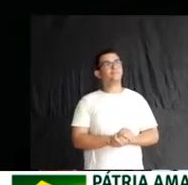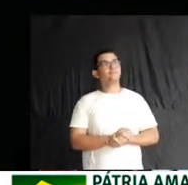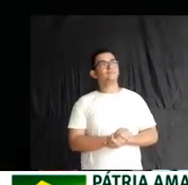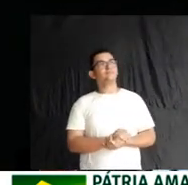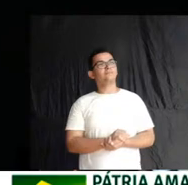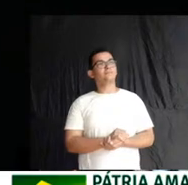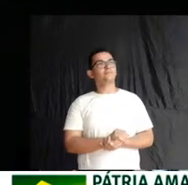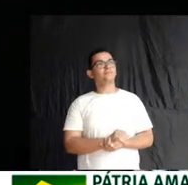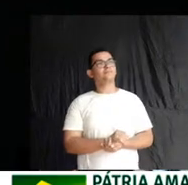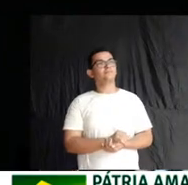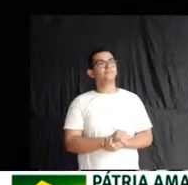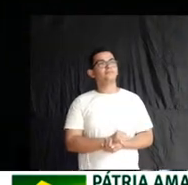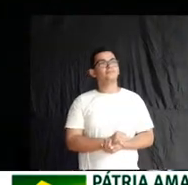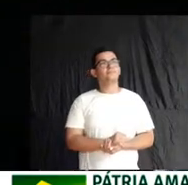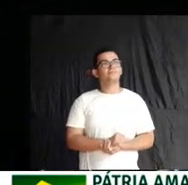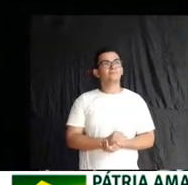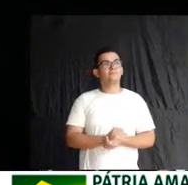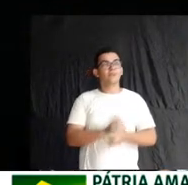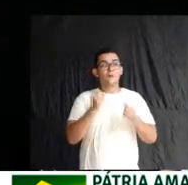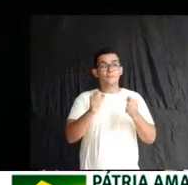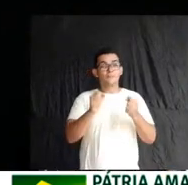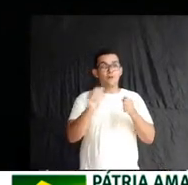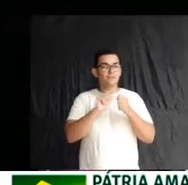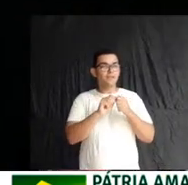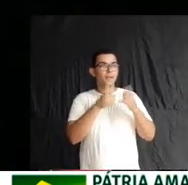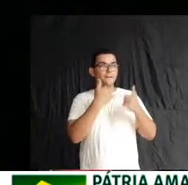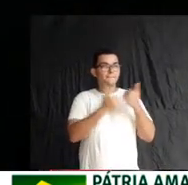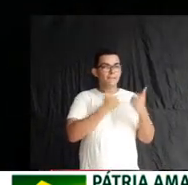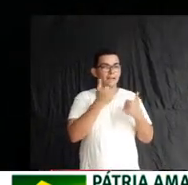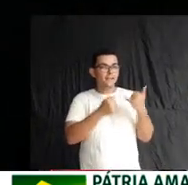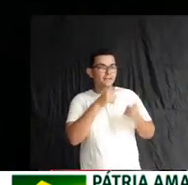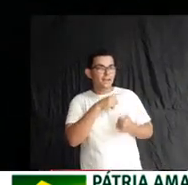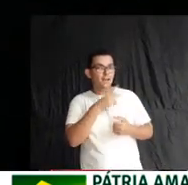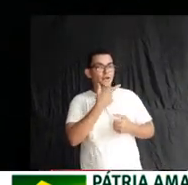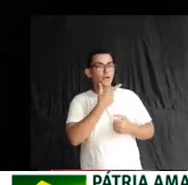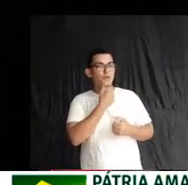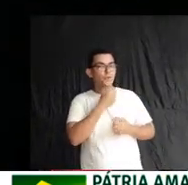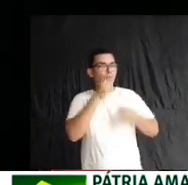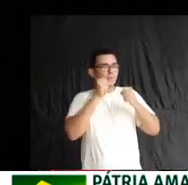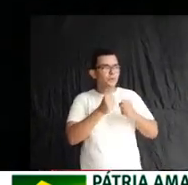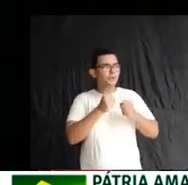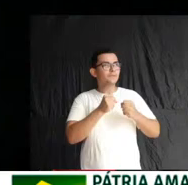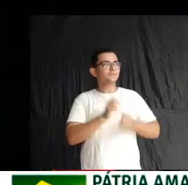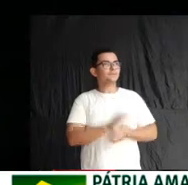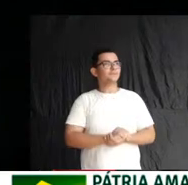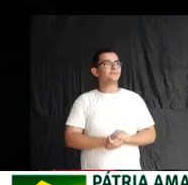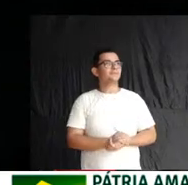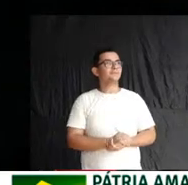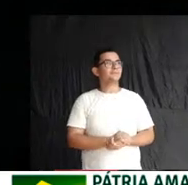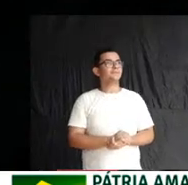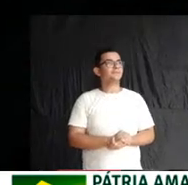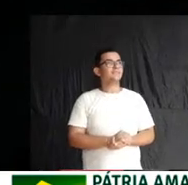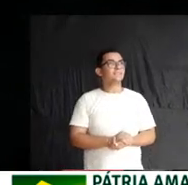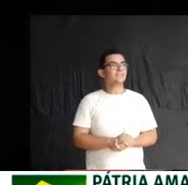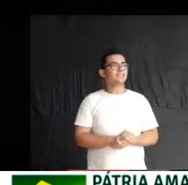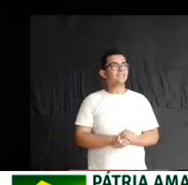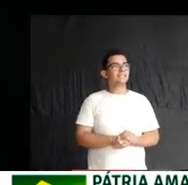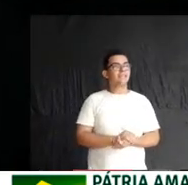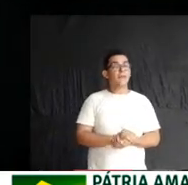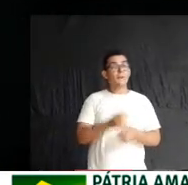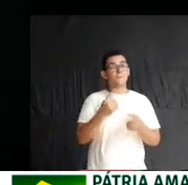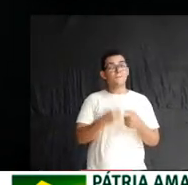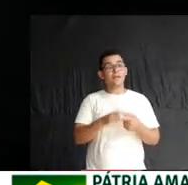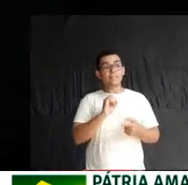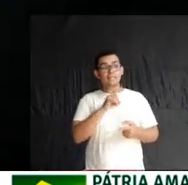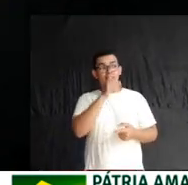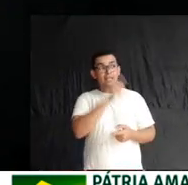posso muito fazer muito, né? Posso fazer uma brincadeirinha aqui com o rapaz? Porque se não puder, eu não vou fazer. Porque o negócio é mais sério, a gente tem que ser mais